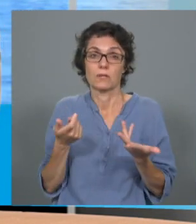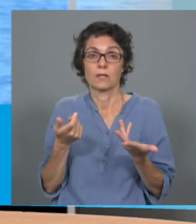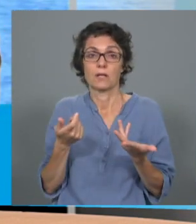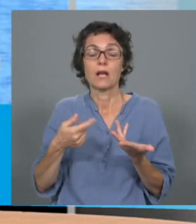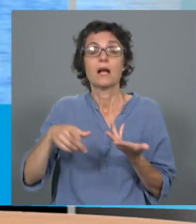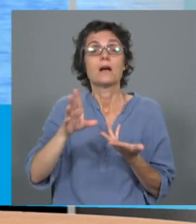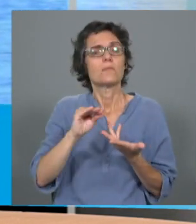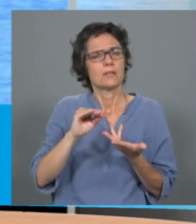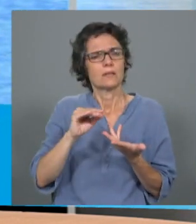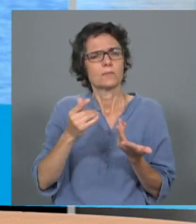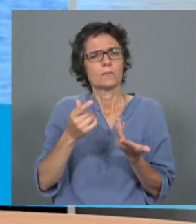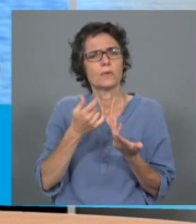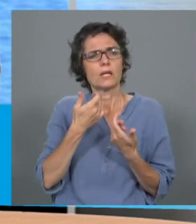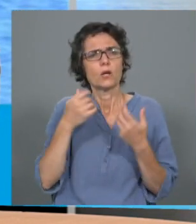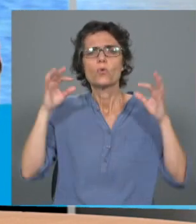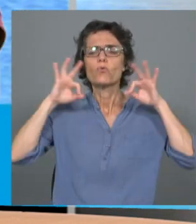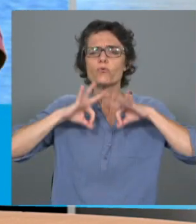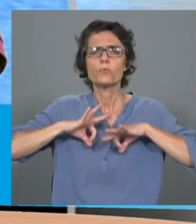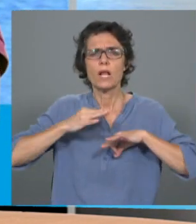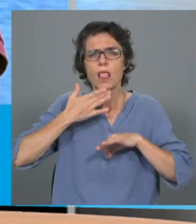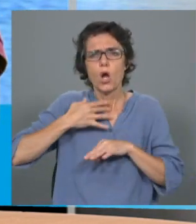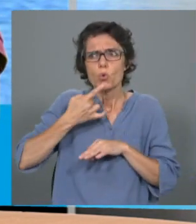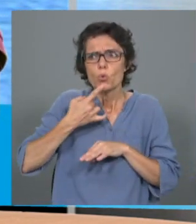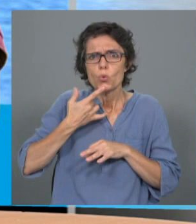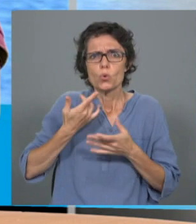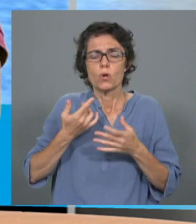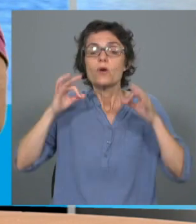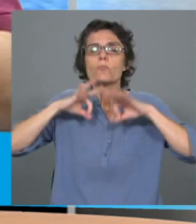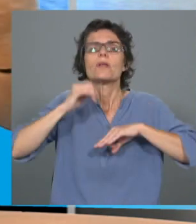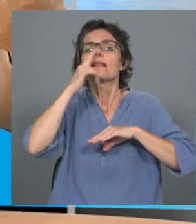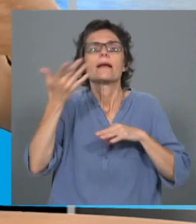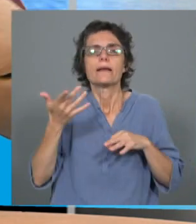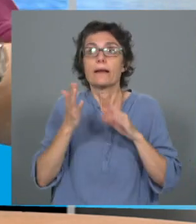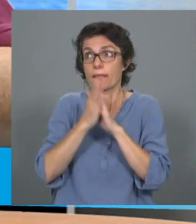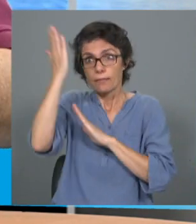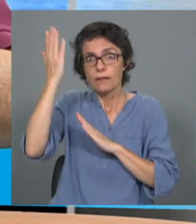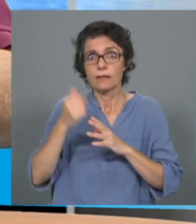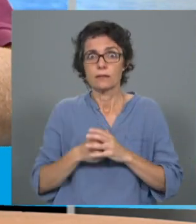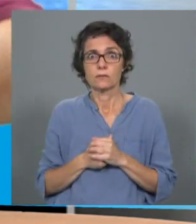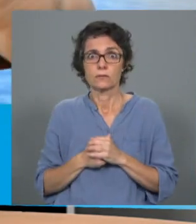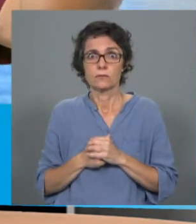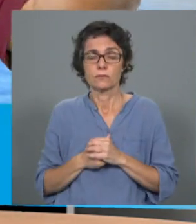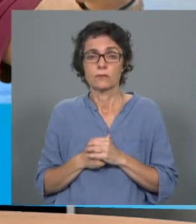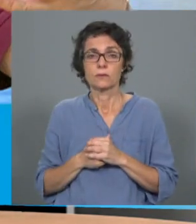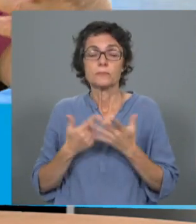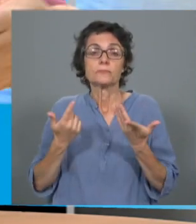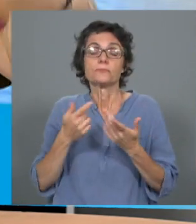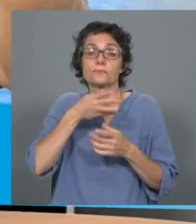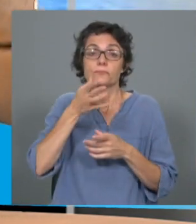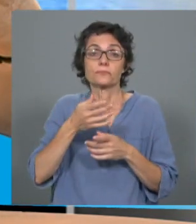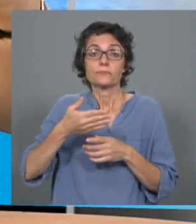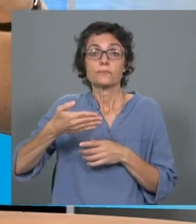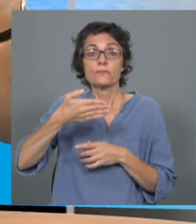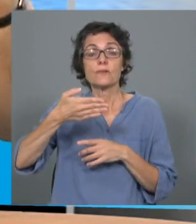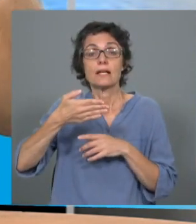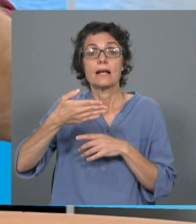todos os frutos e dons do Espírito Santo que Deus nos dá. O Espírito Santo é Deus. E em nós, dizemos que tem 7 dons, aprendemos isso